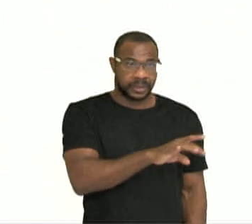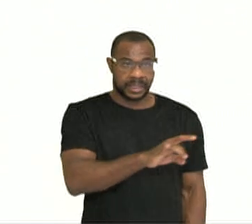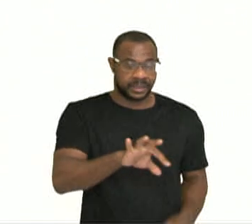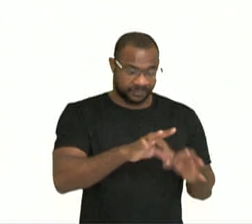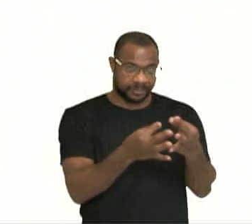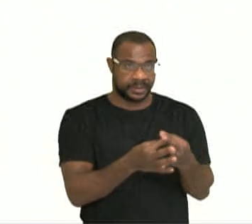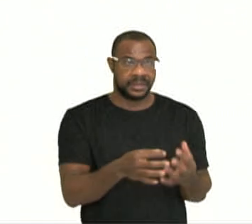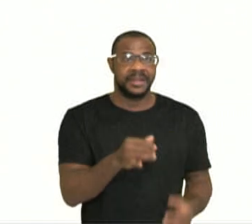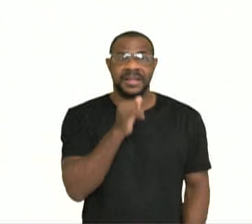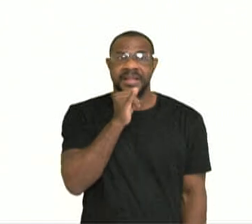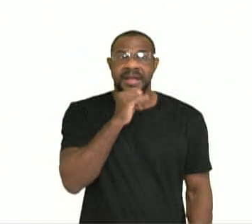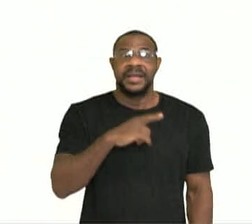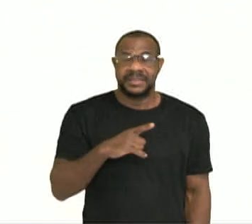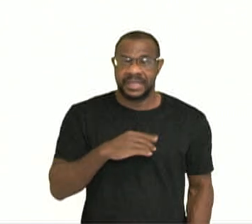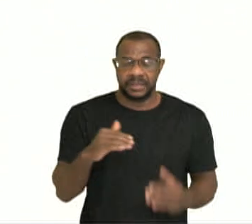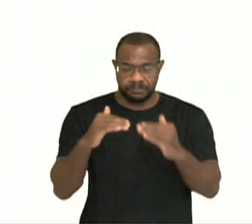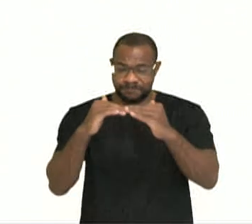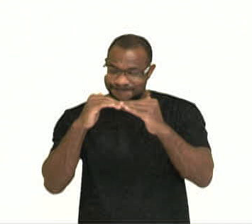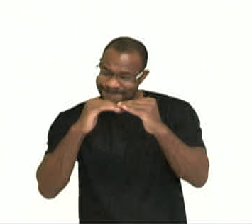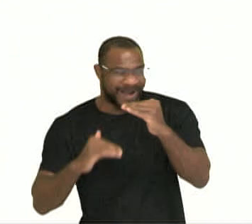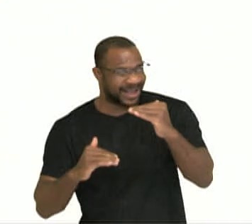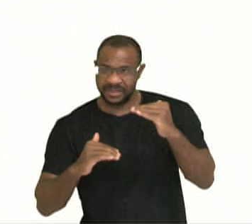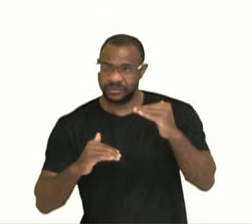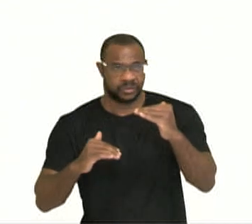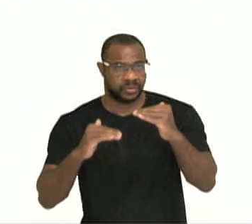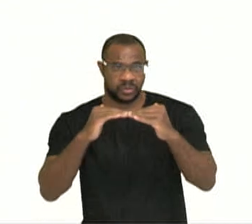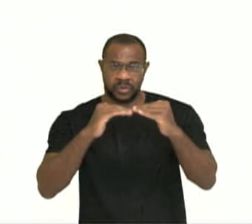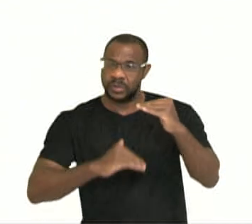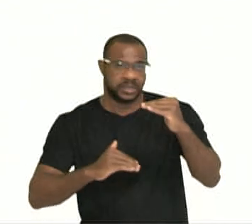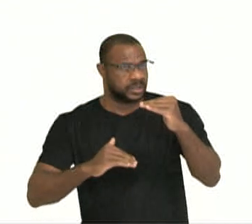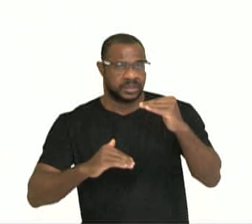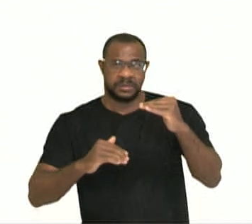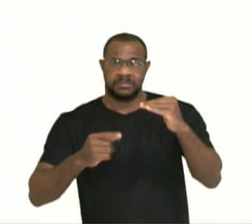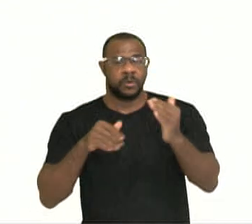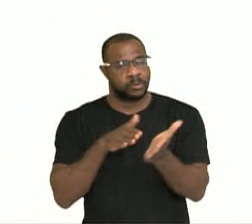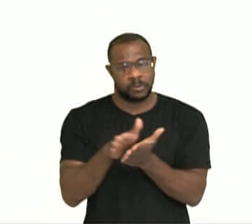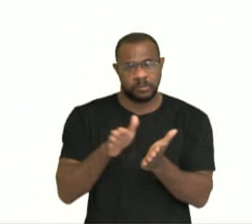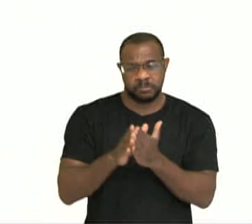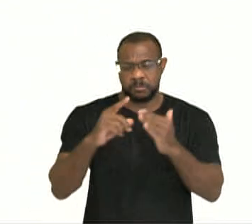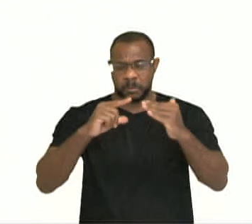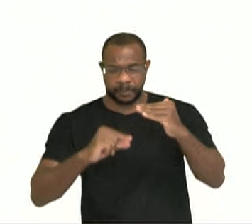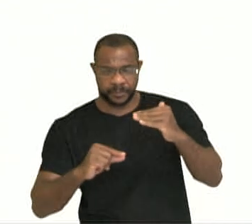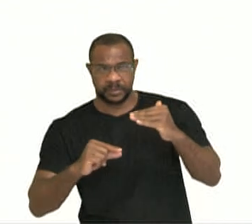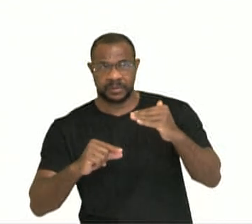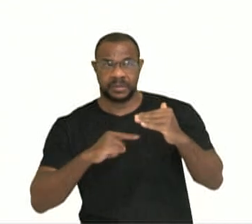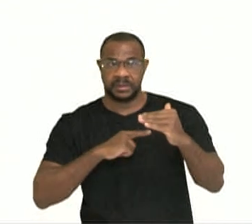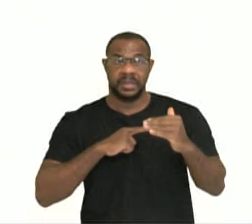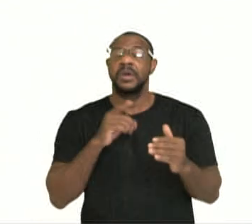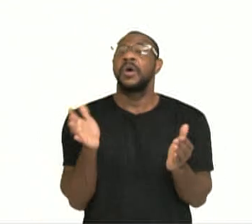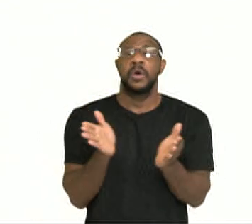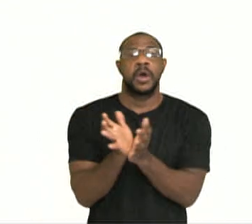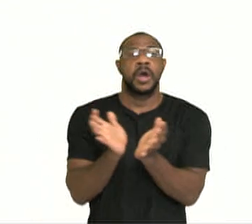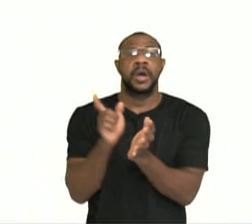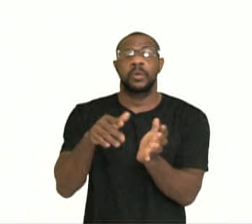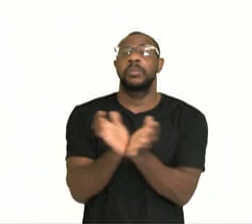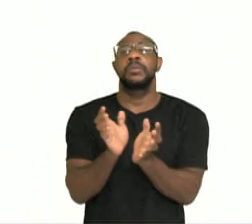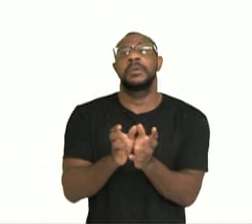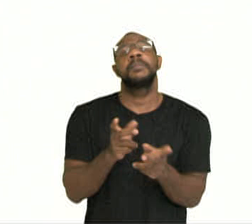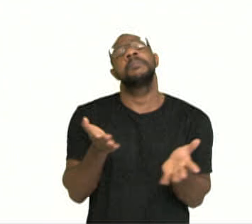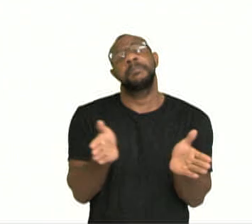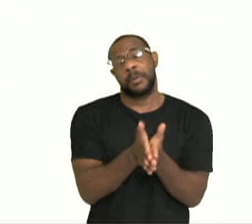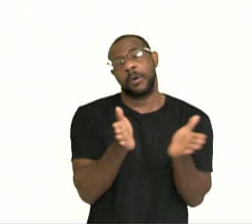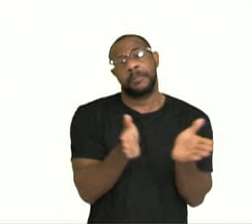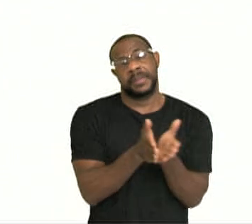tenho um nível muito baixo ali de renda ou de consumo per capita, eu vou classificar então a pessoa ali